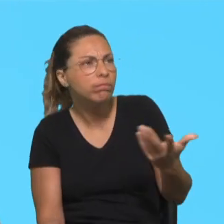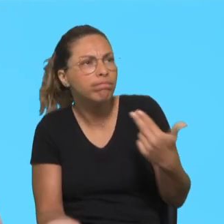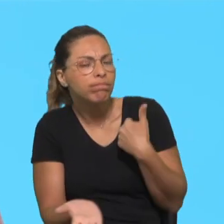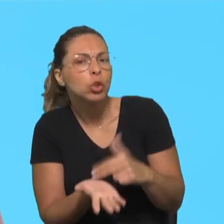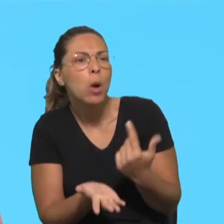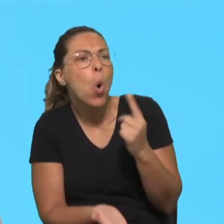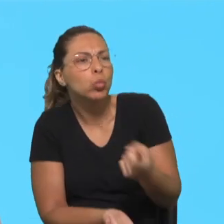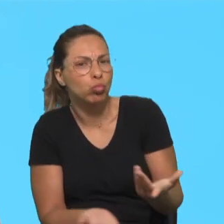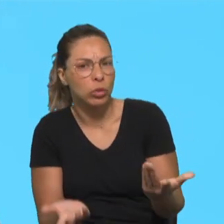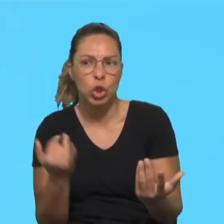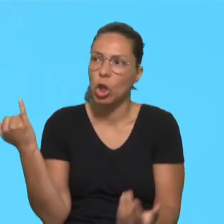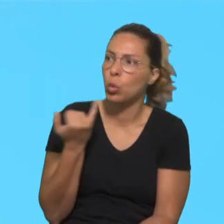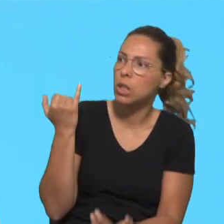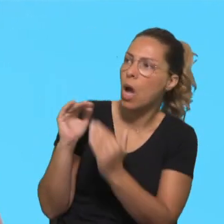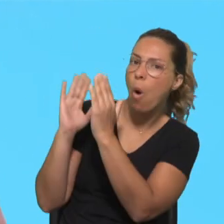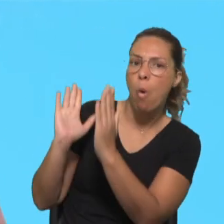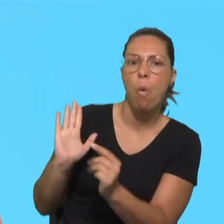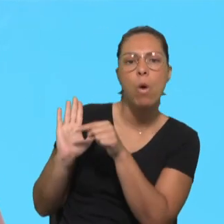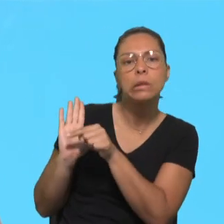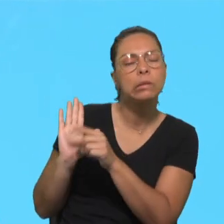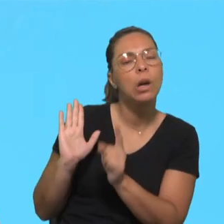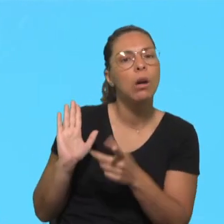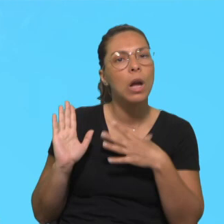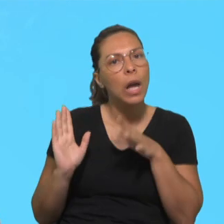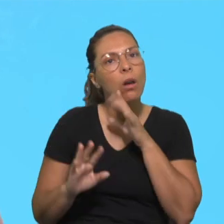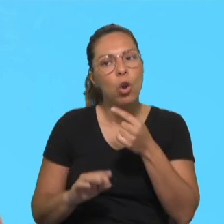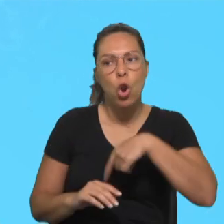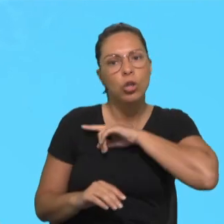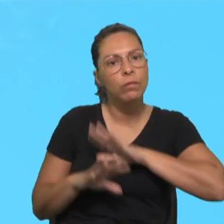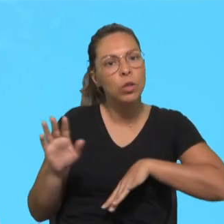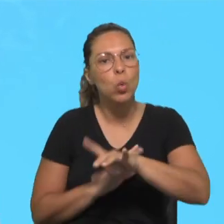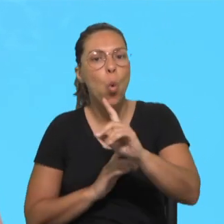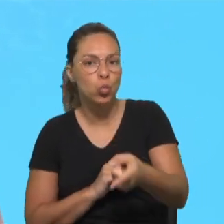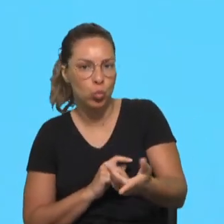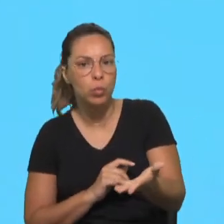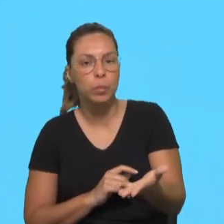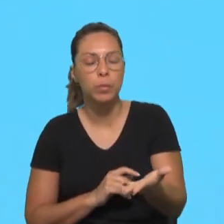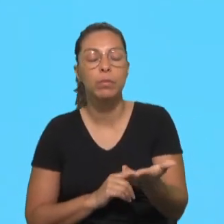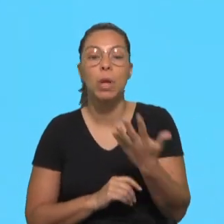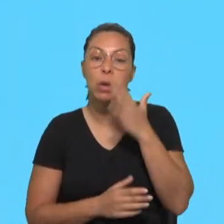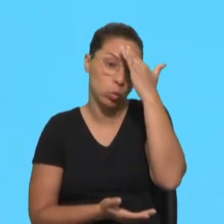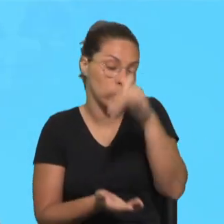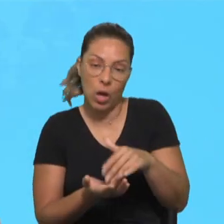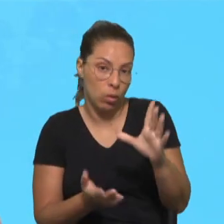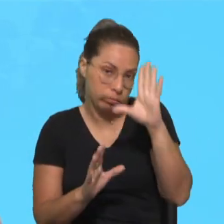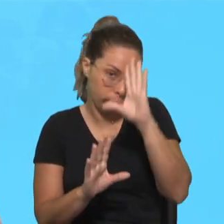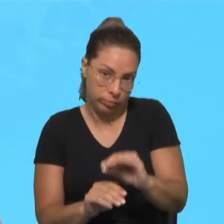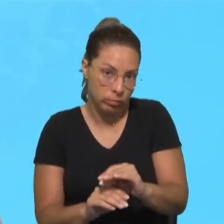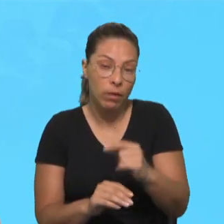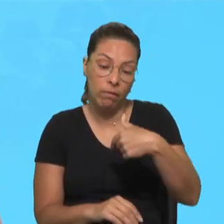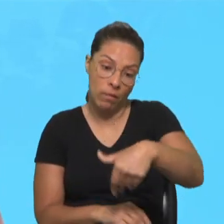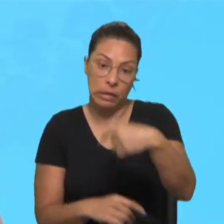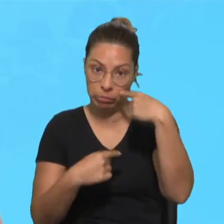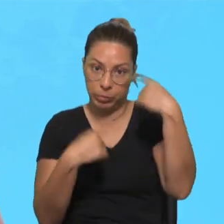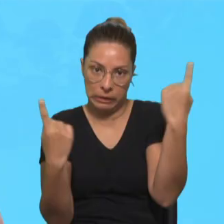Instituto e de toda a família blasiana. E isso irá ajudar-nos, e assim o esperamos. Nós não conhecemos ainda os resultados do inquérito, porque serão divulgados